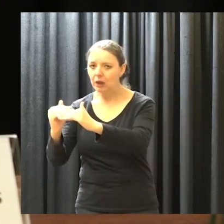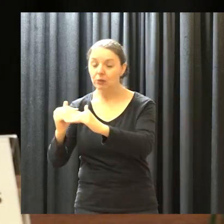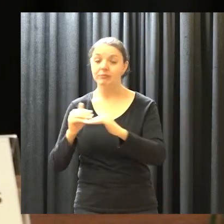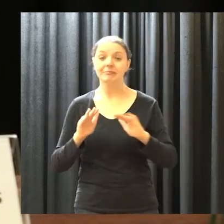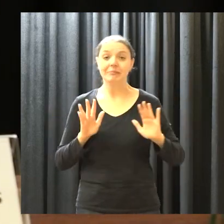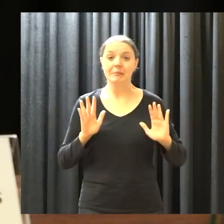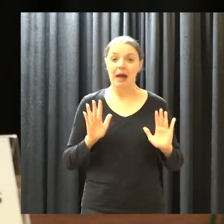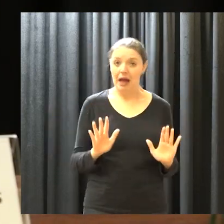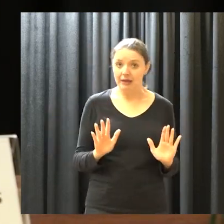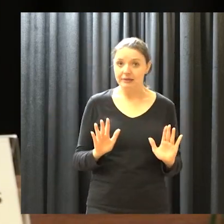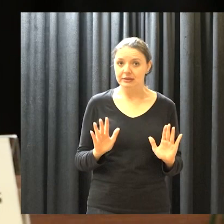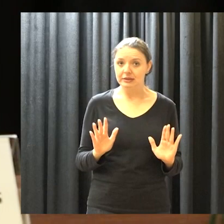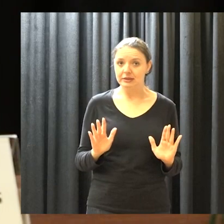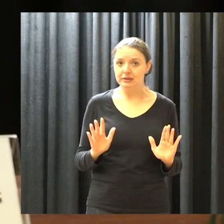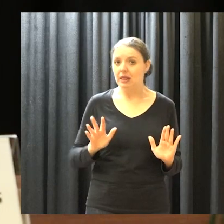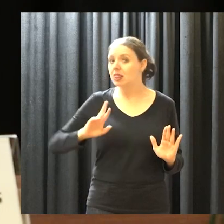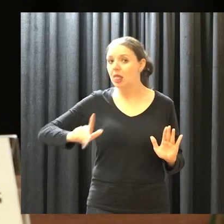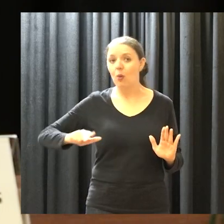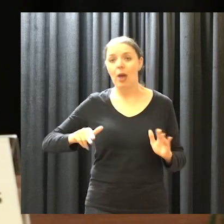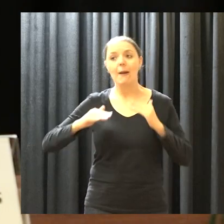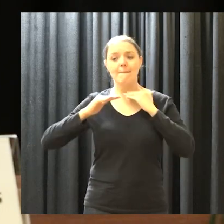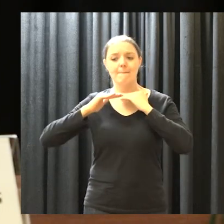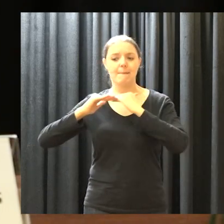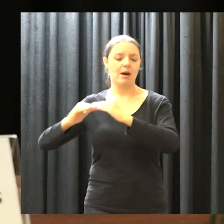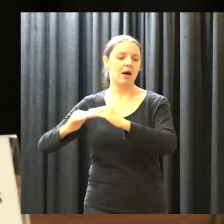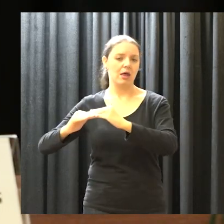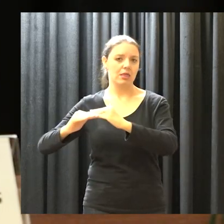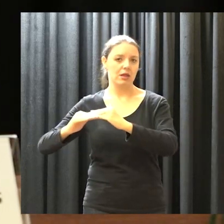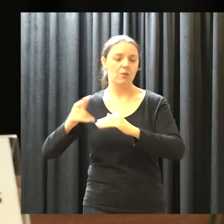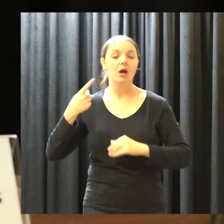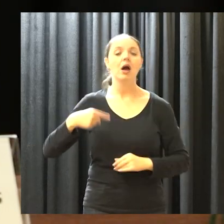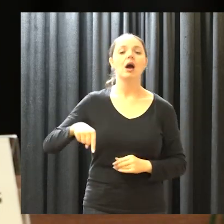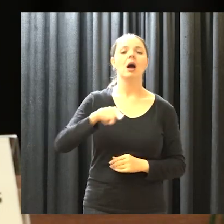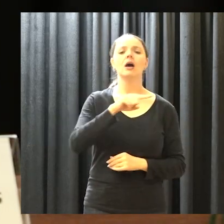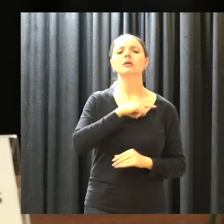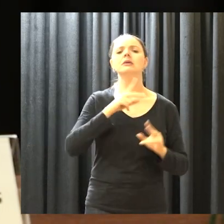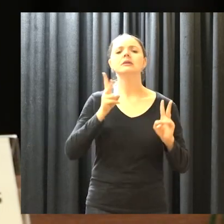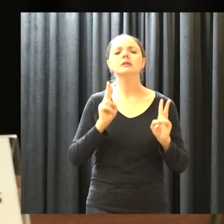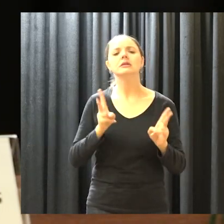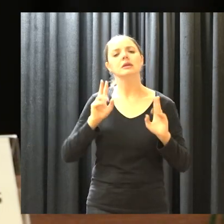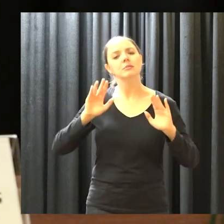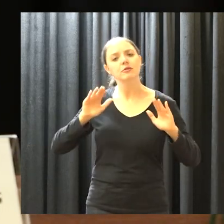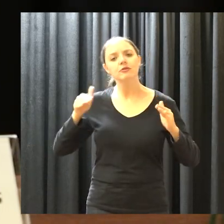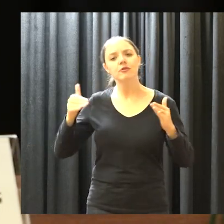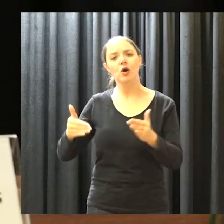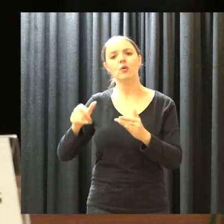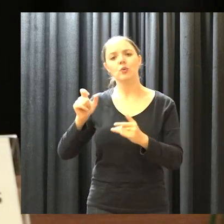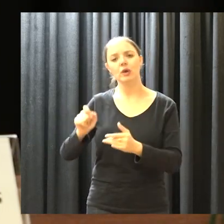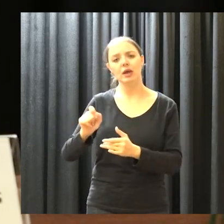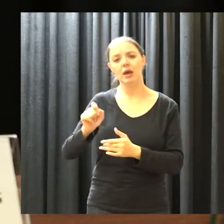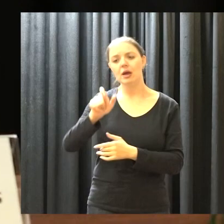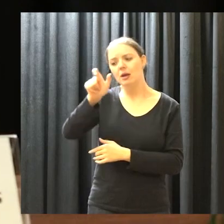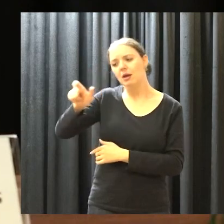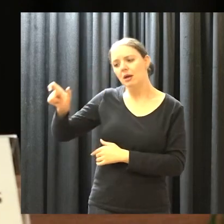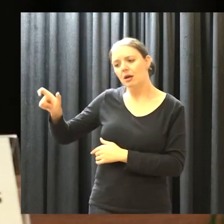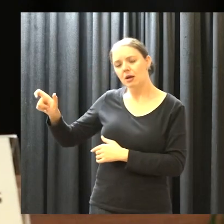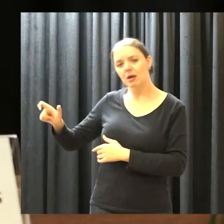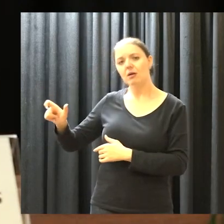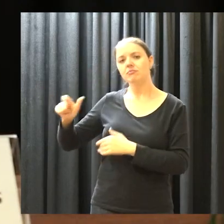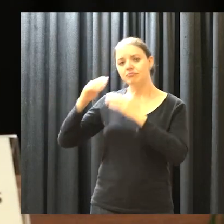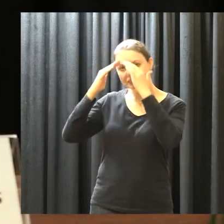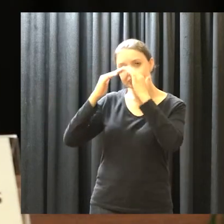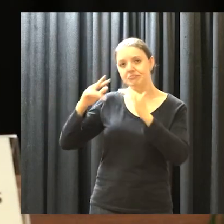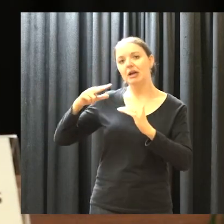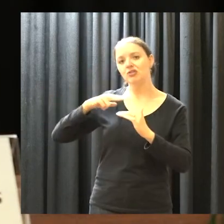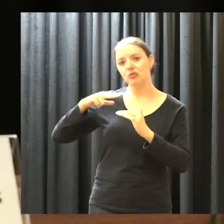nisso, queria dizer que a gente tem trabalhado com a perspectiva da interseccionalidade na prática, e esse e-book é